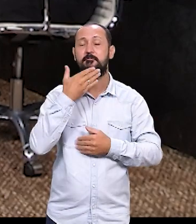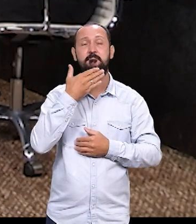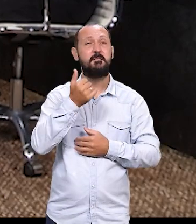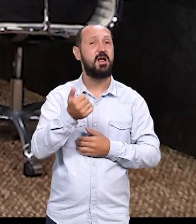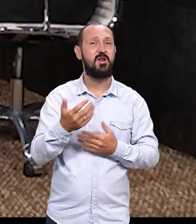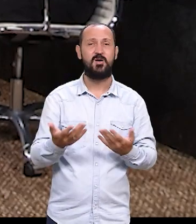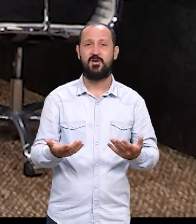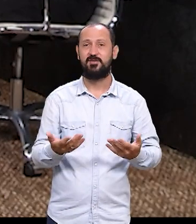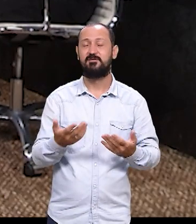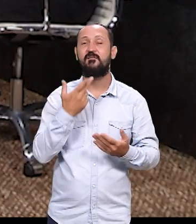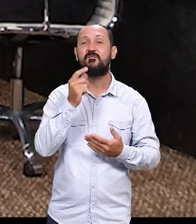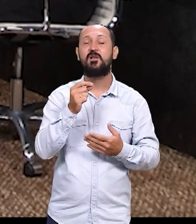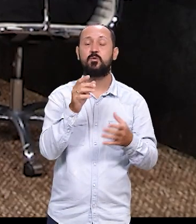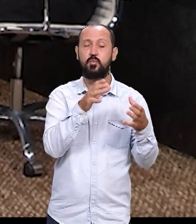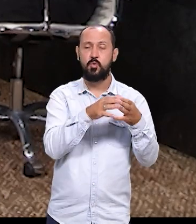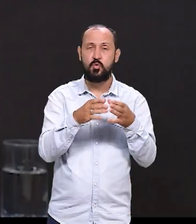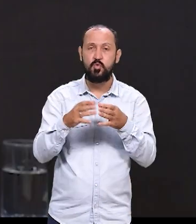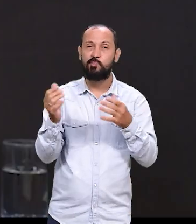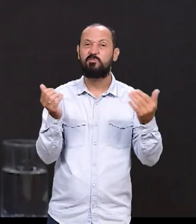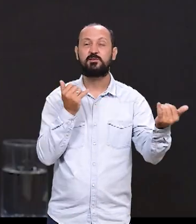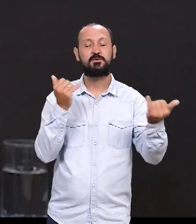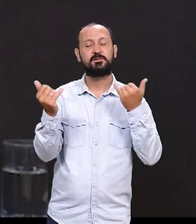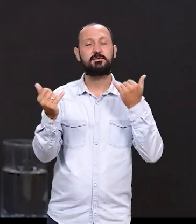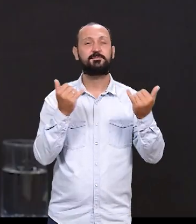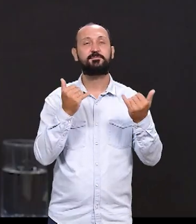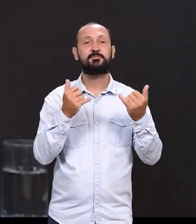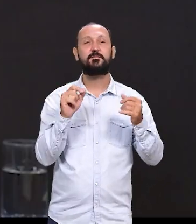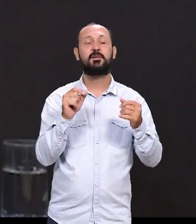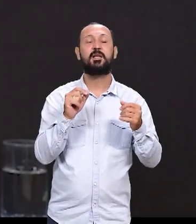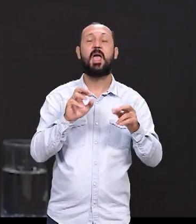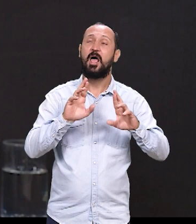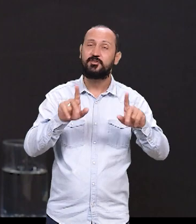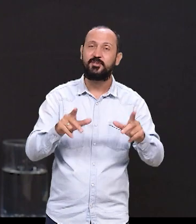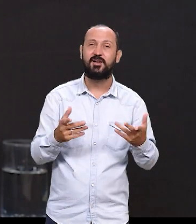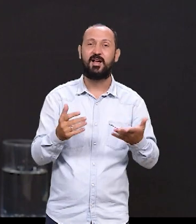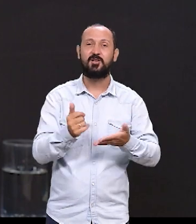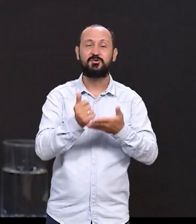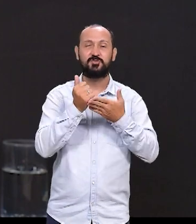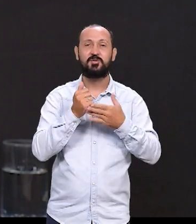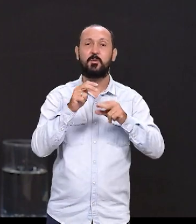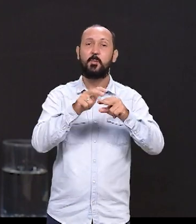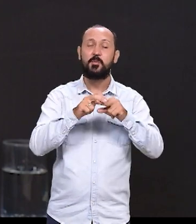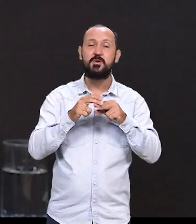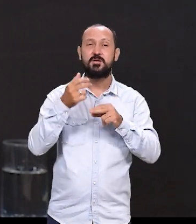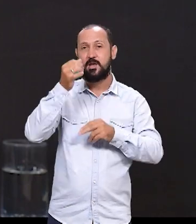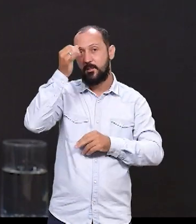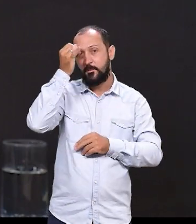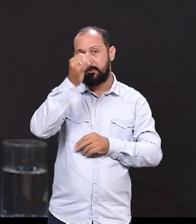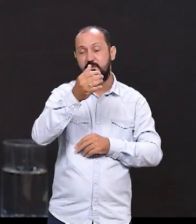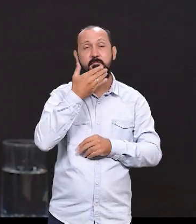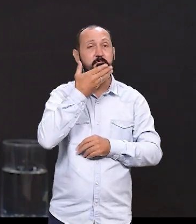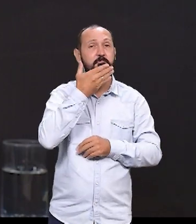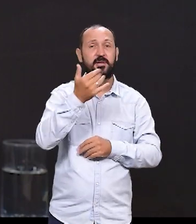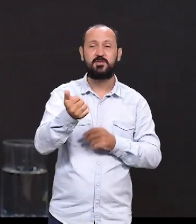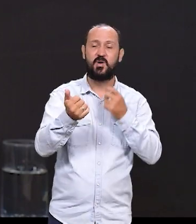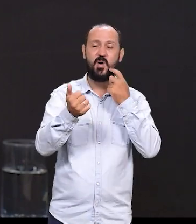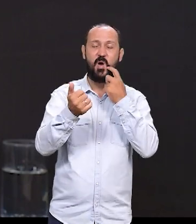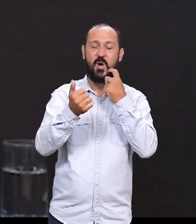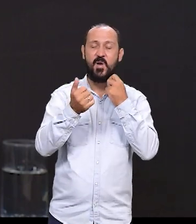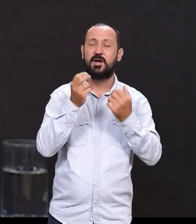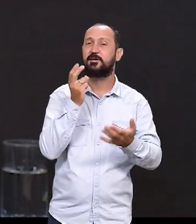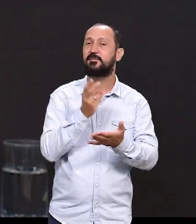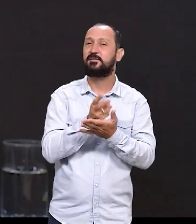5 anos do início do tratamento é muito maior portanto a gente tá falando de um conjunto de informações que faz toda a diferença é por isso que a